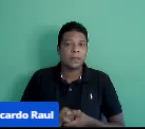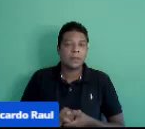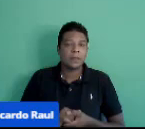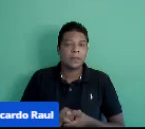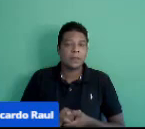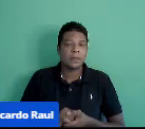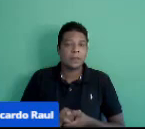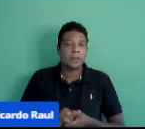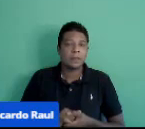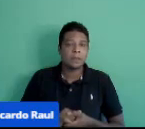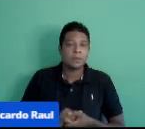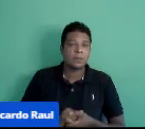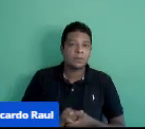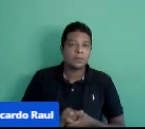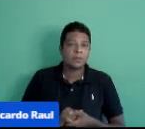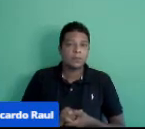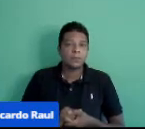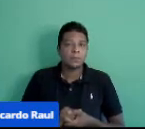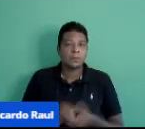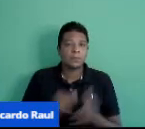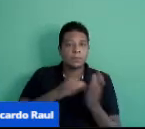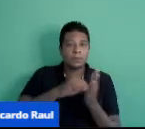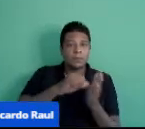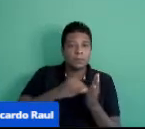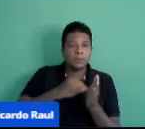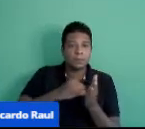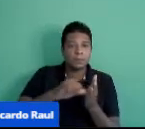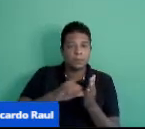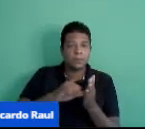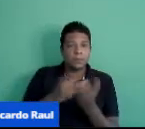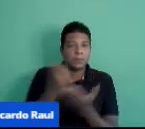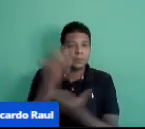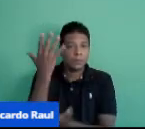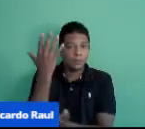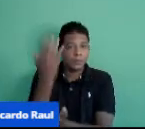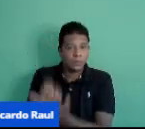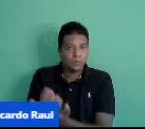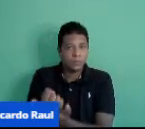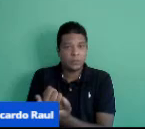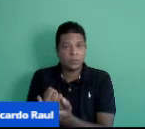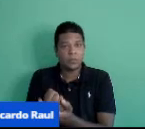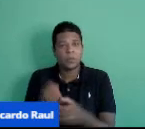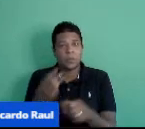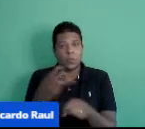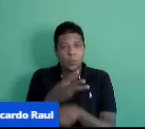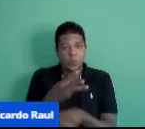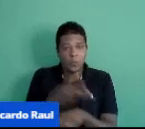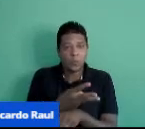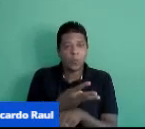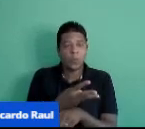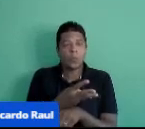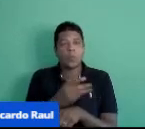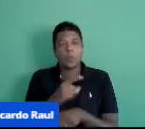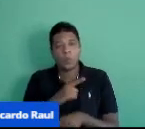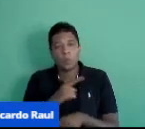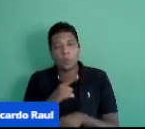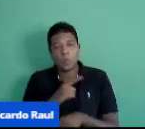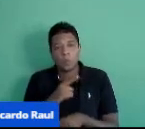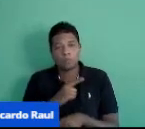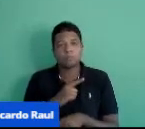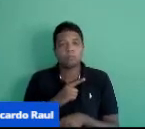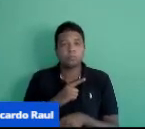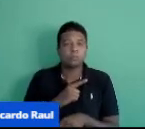muitos dados dos alunos, eu faço o download, e aí, no caso do WhatsApp, eu sei que tem operadoras que possibilitam